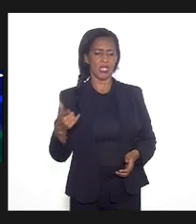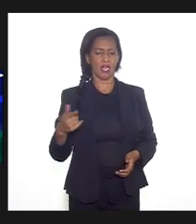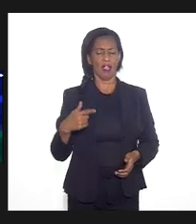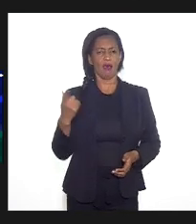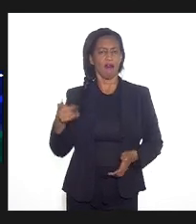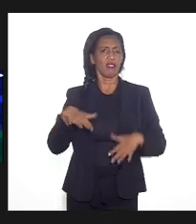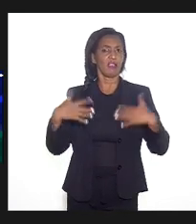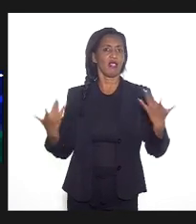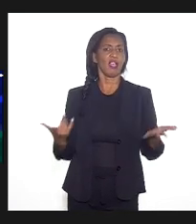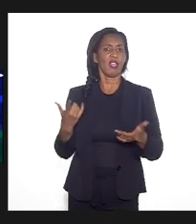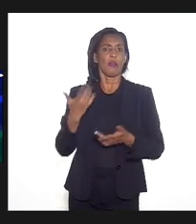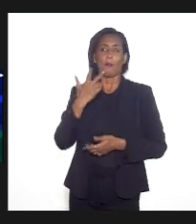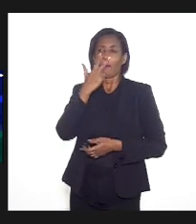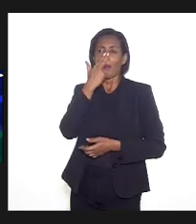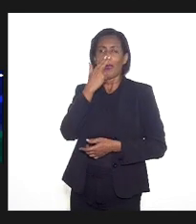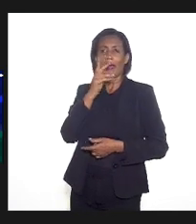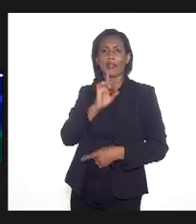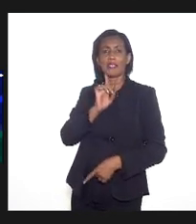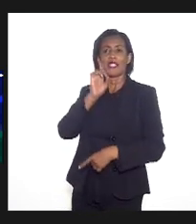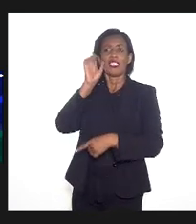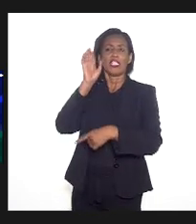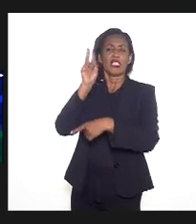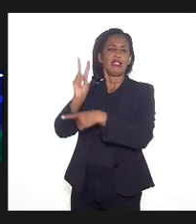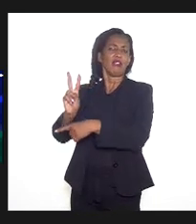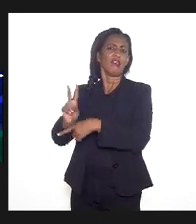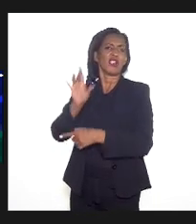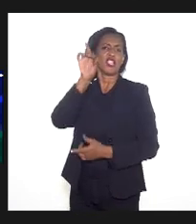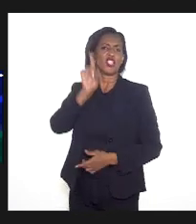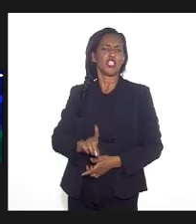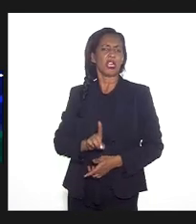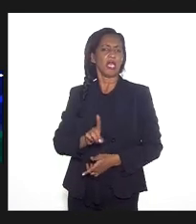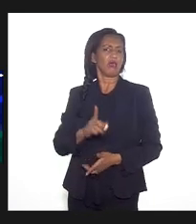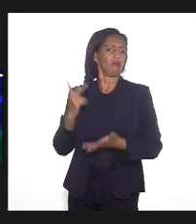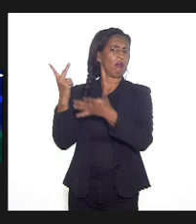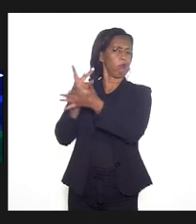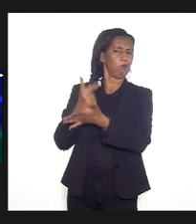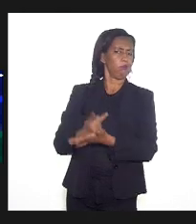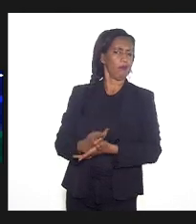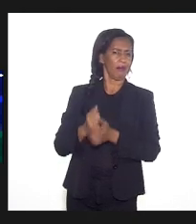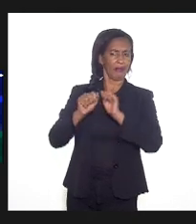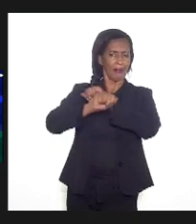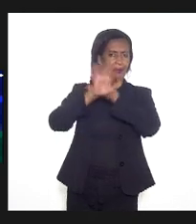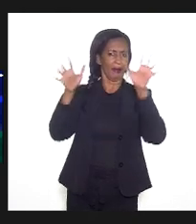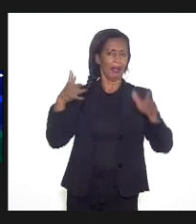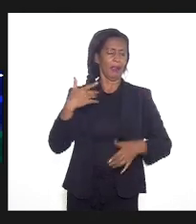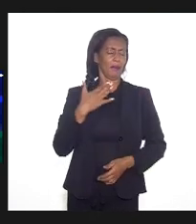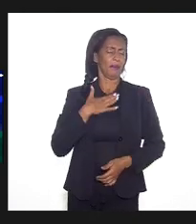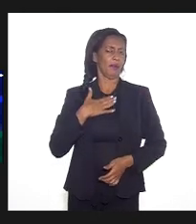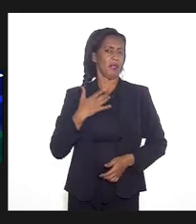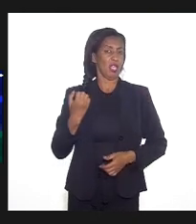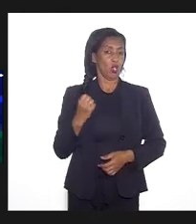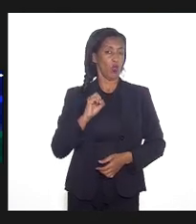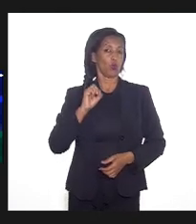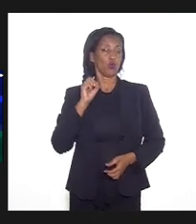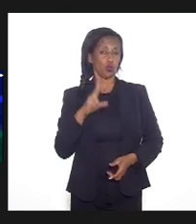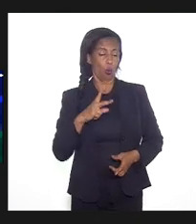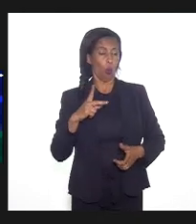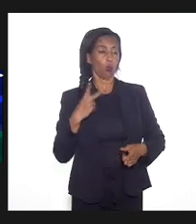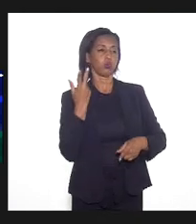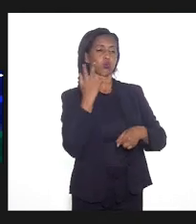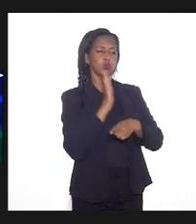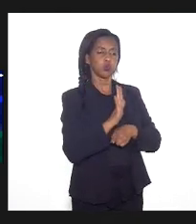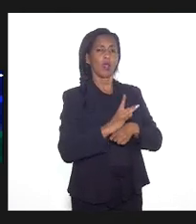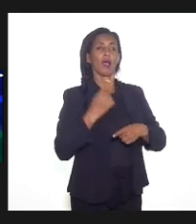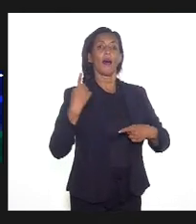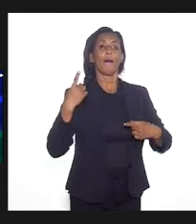diz ser defensor de direitos, mas é o primeiro a burlar direitos. Está muito claro para mim, eu sou em favor da polícia, estarei sempre em favor